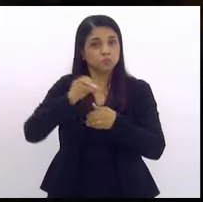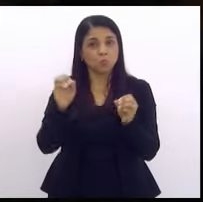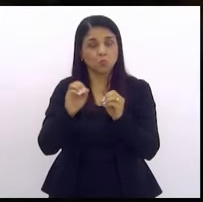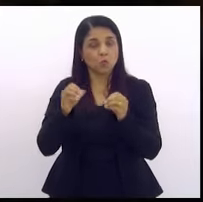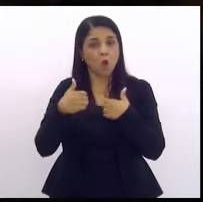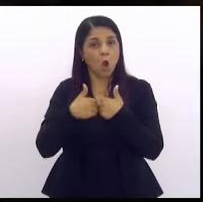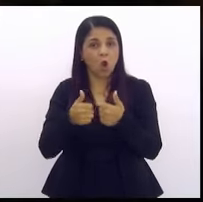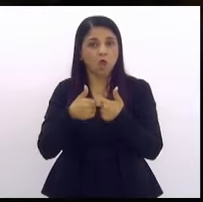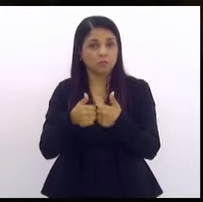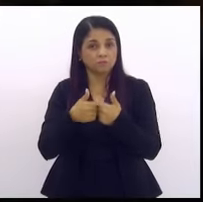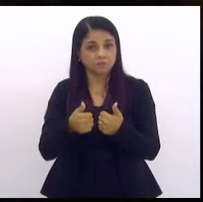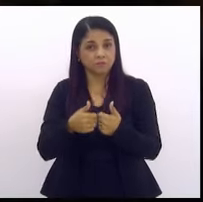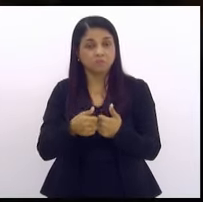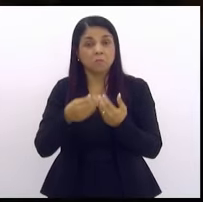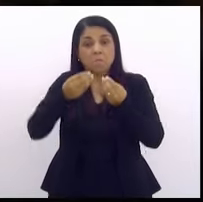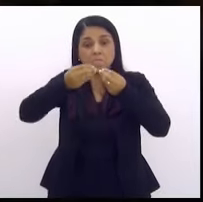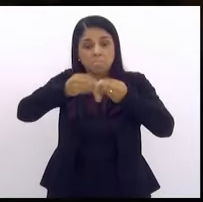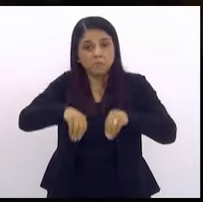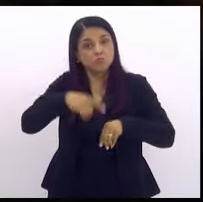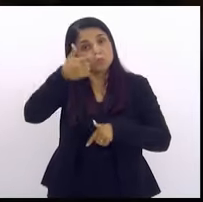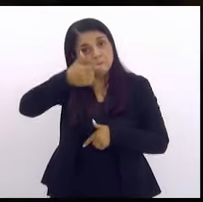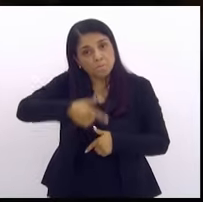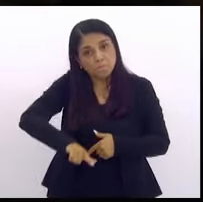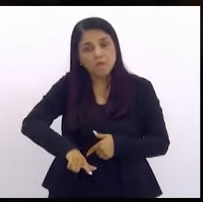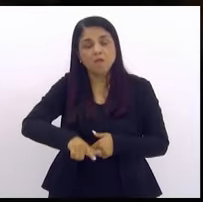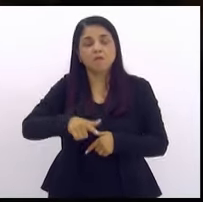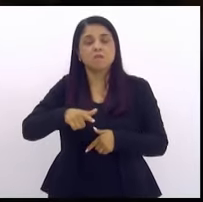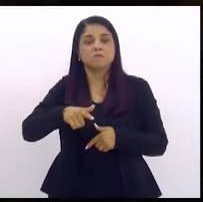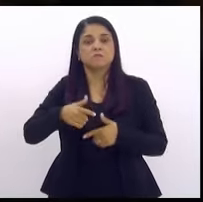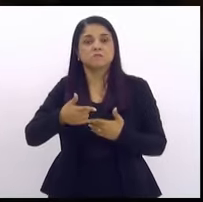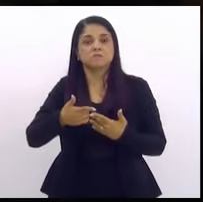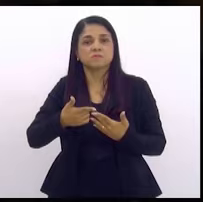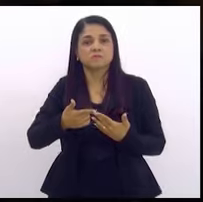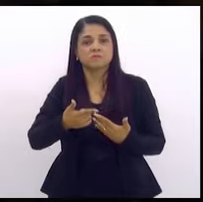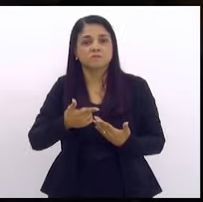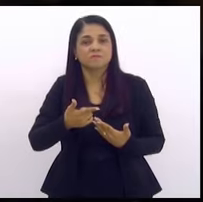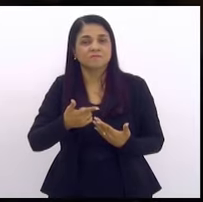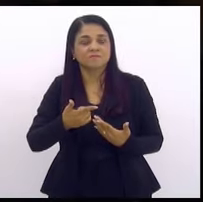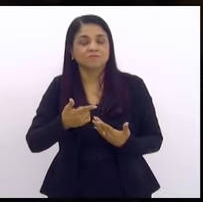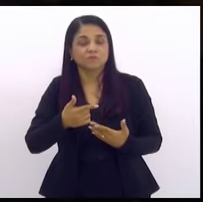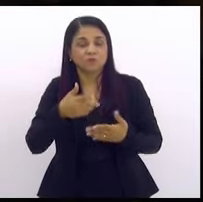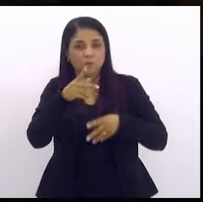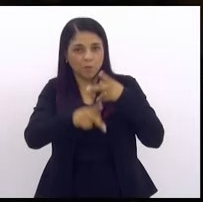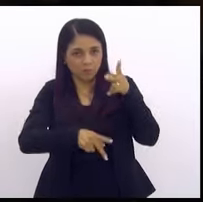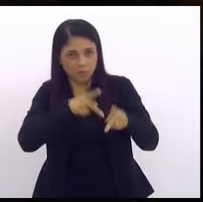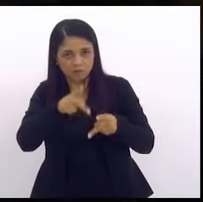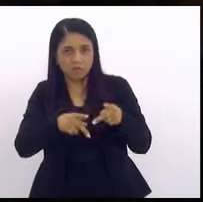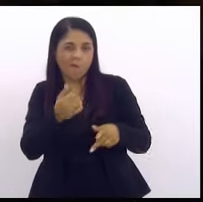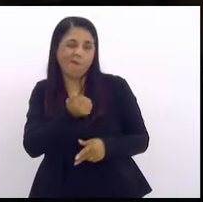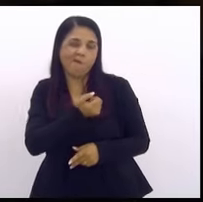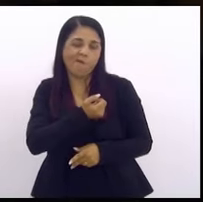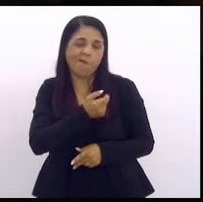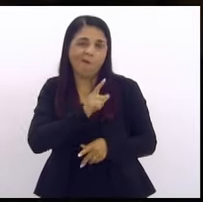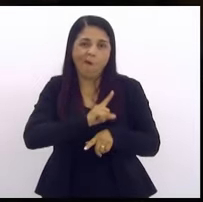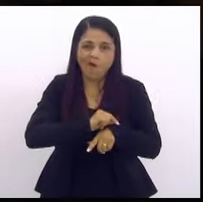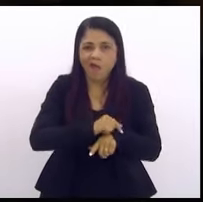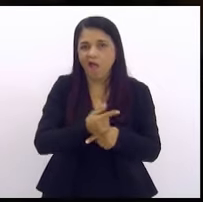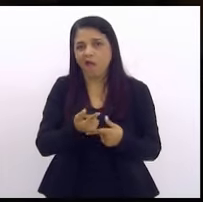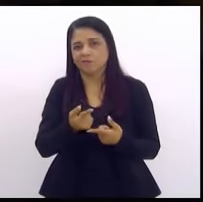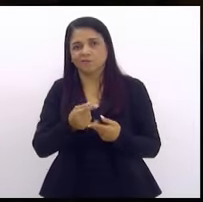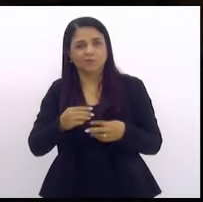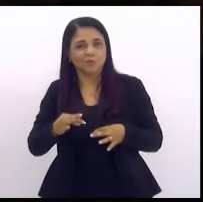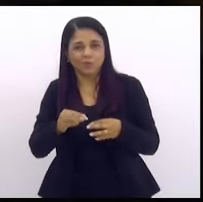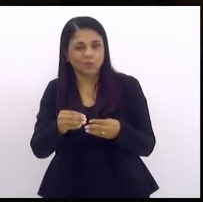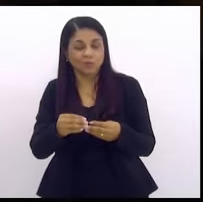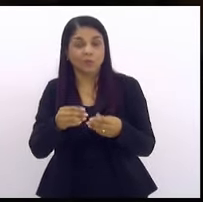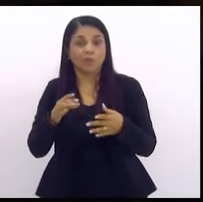na rua, o que prejudicou mais ainda o número de linhas, o número de viagens, os números de horários. Tudo isso com a